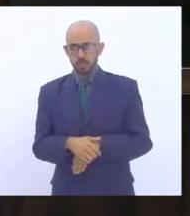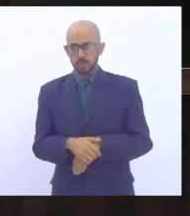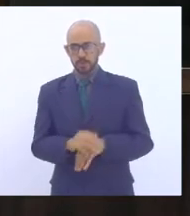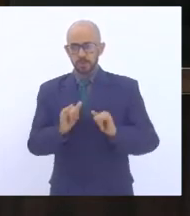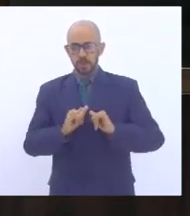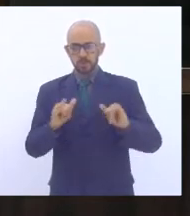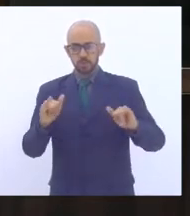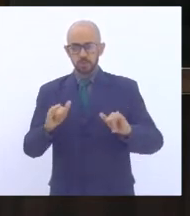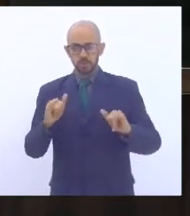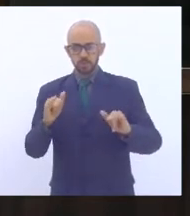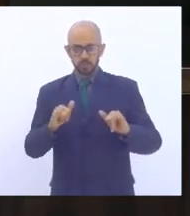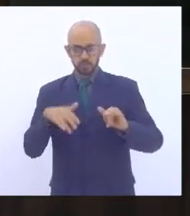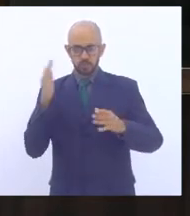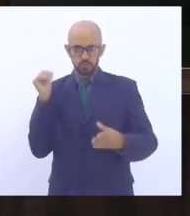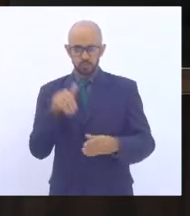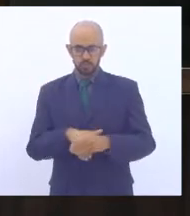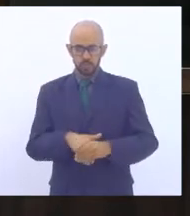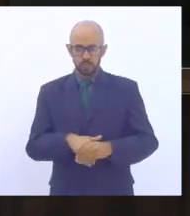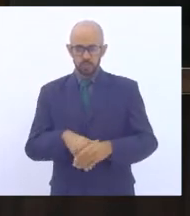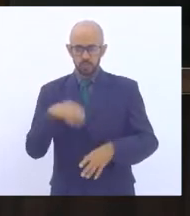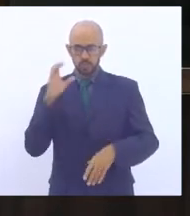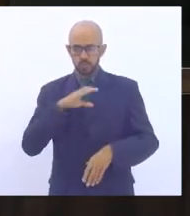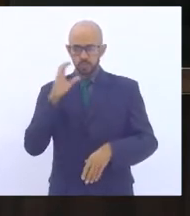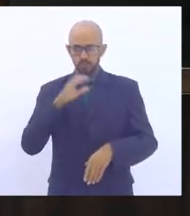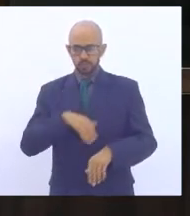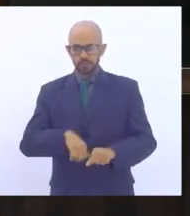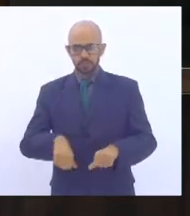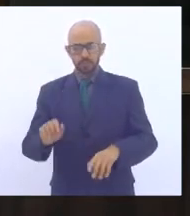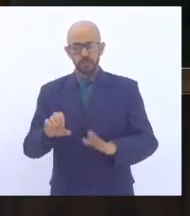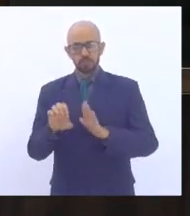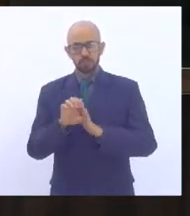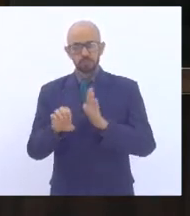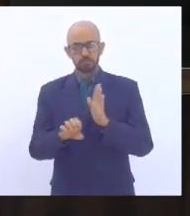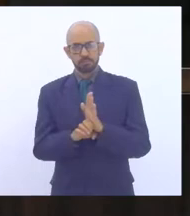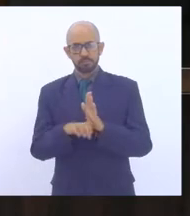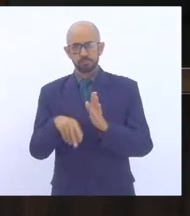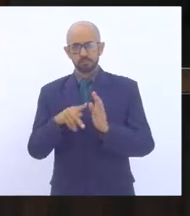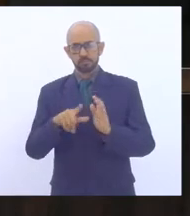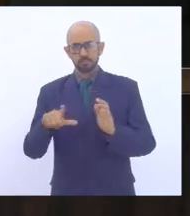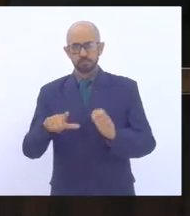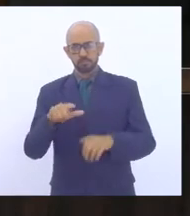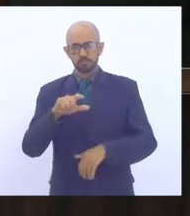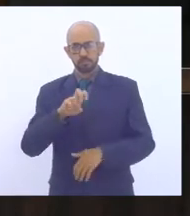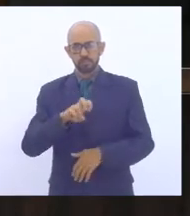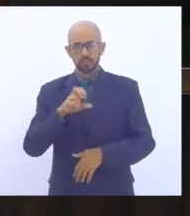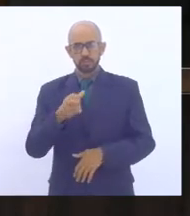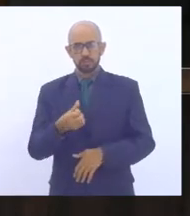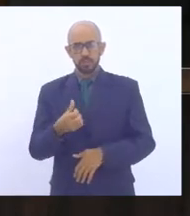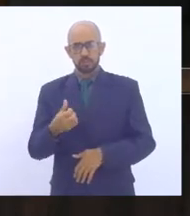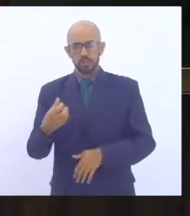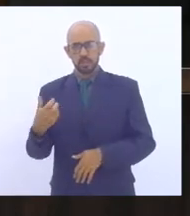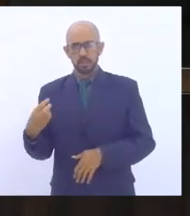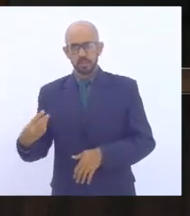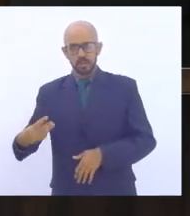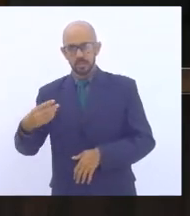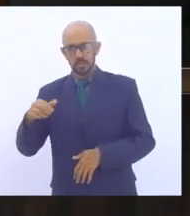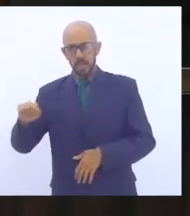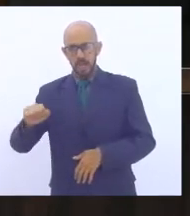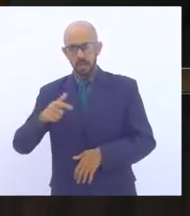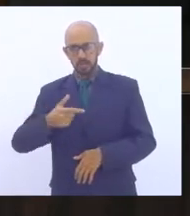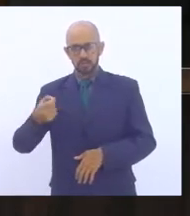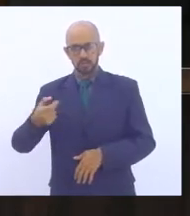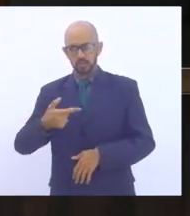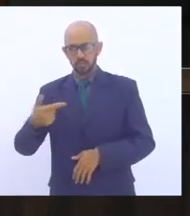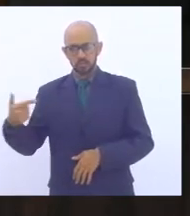anuncio em tramitação ordinária em cima da discussão redação do vencido assim emendado projeto de lei 5663 lá de 22 de